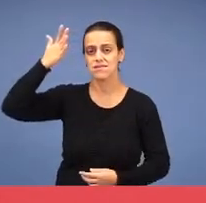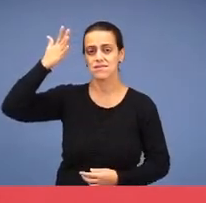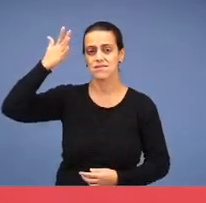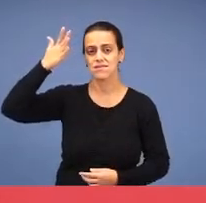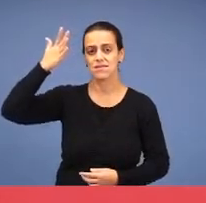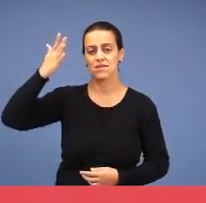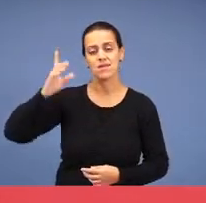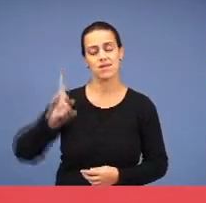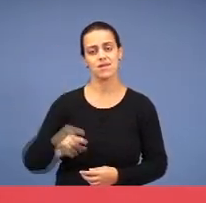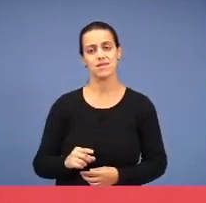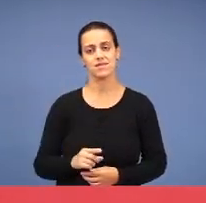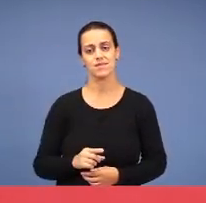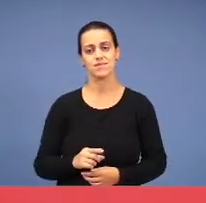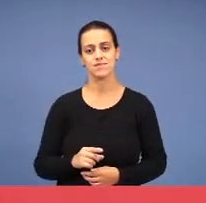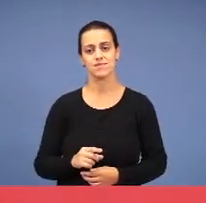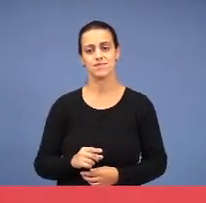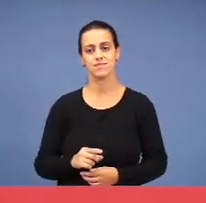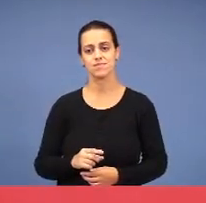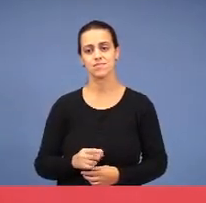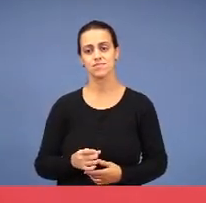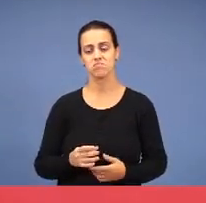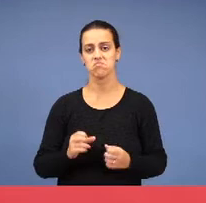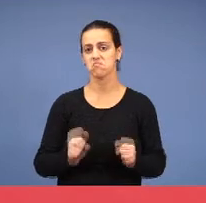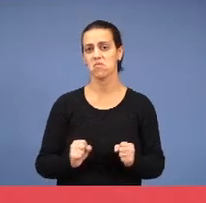ora, é três,